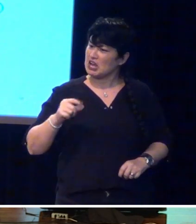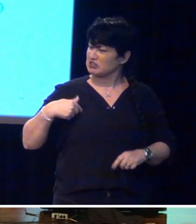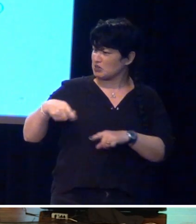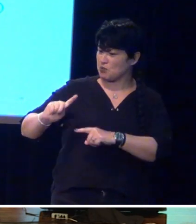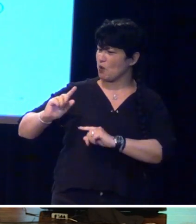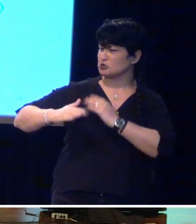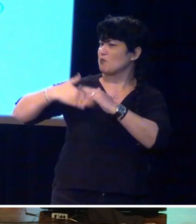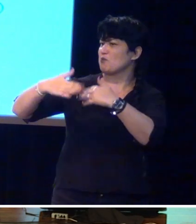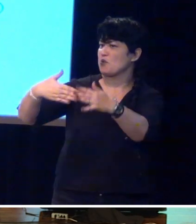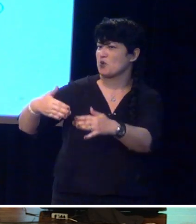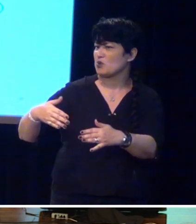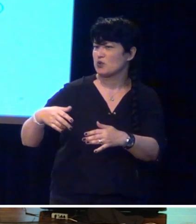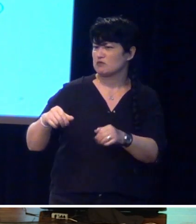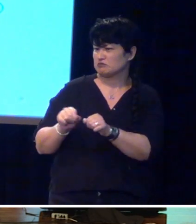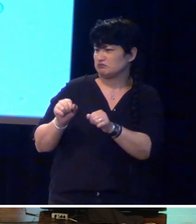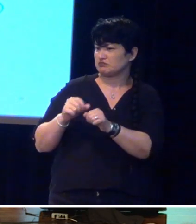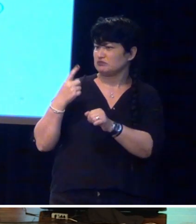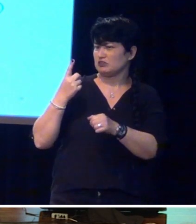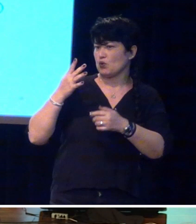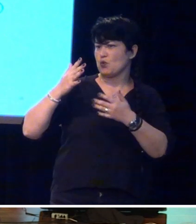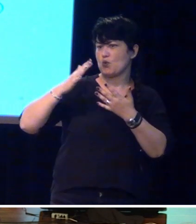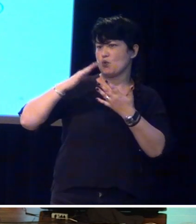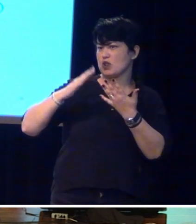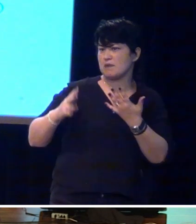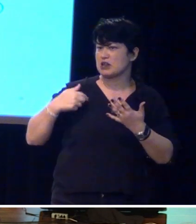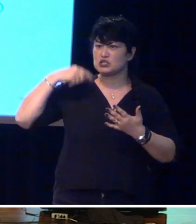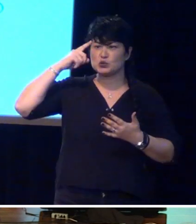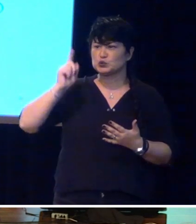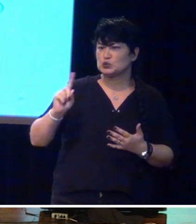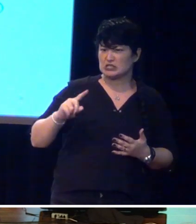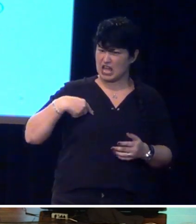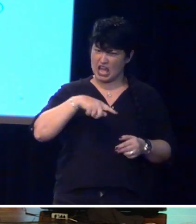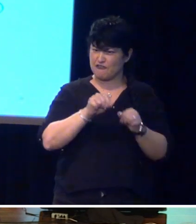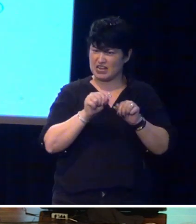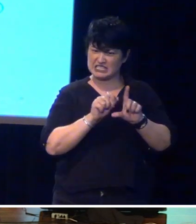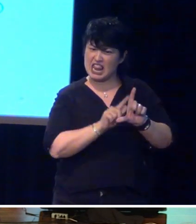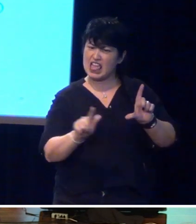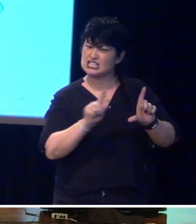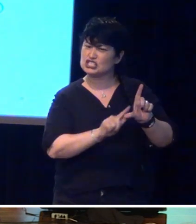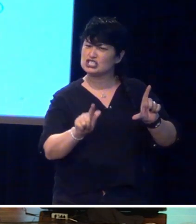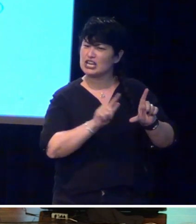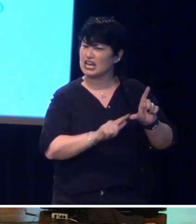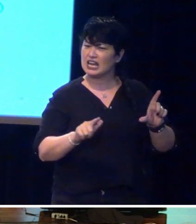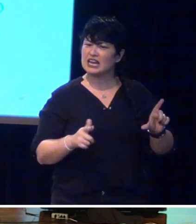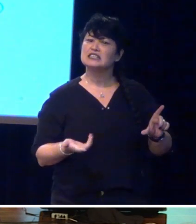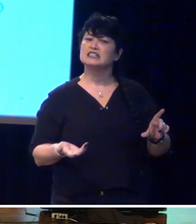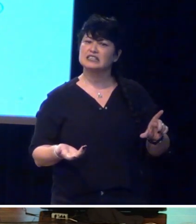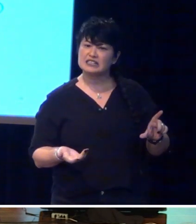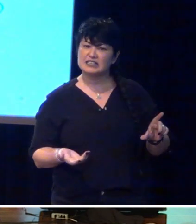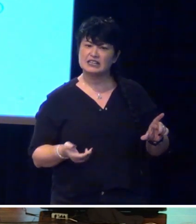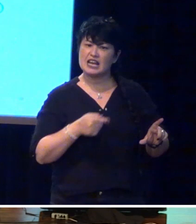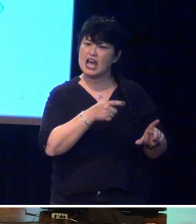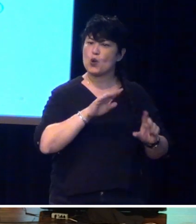produzir com libras, se eu não sei fazer legenda, né? Aí procuro o